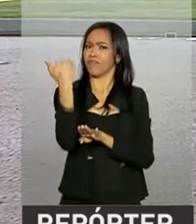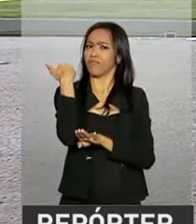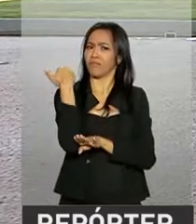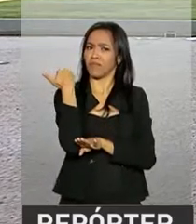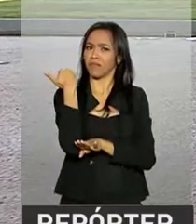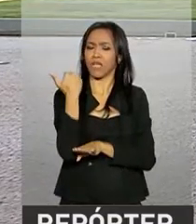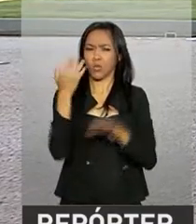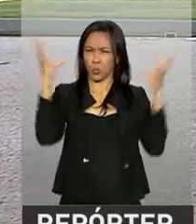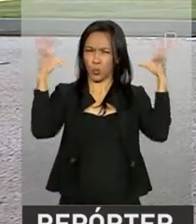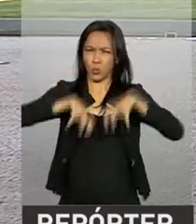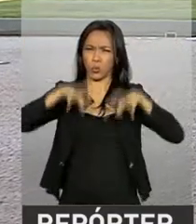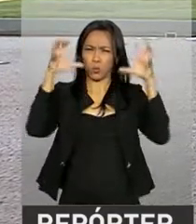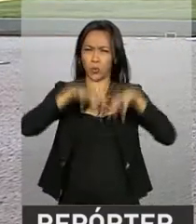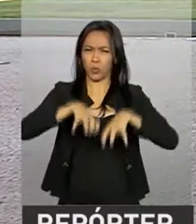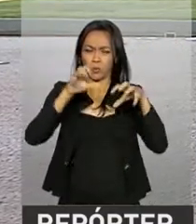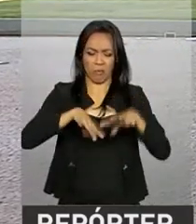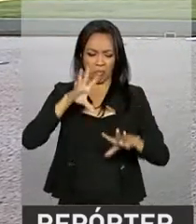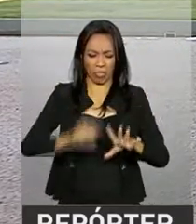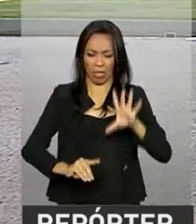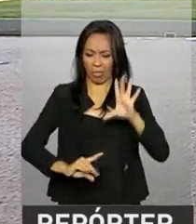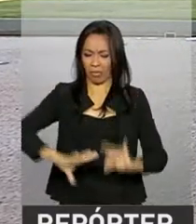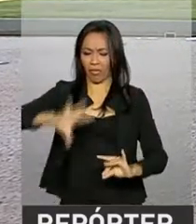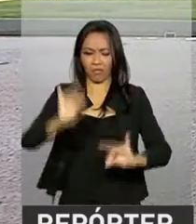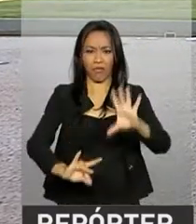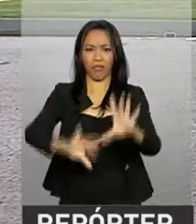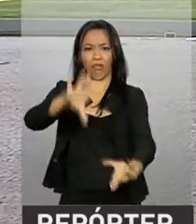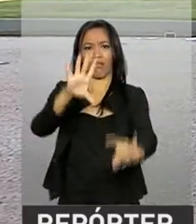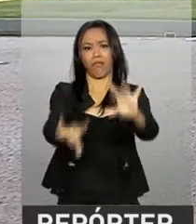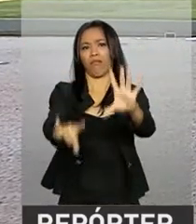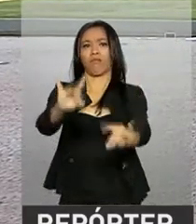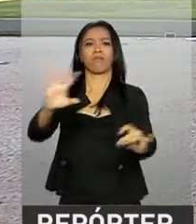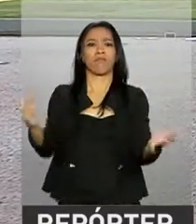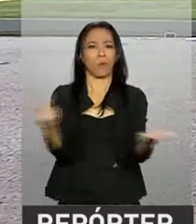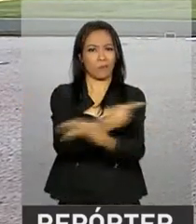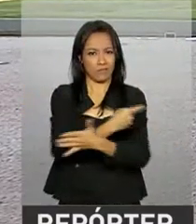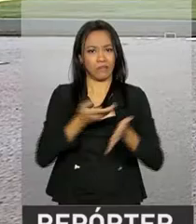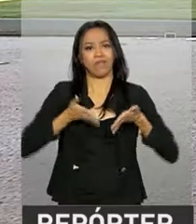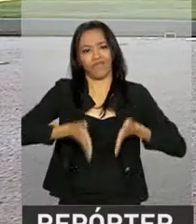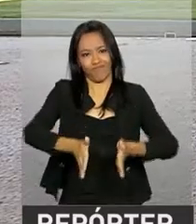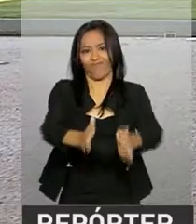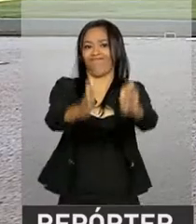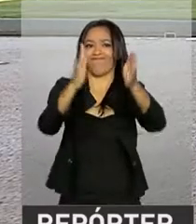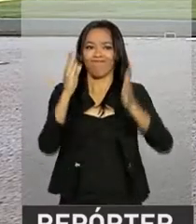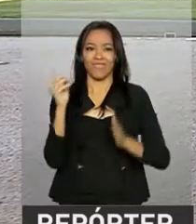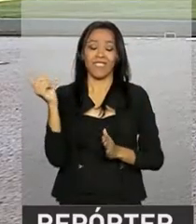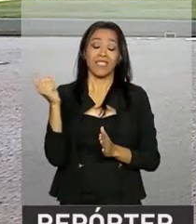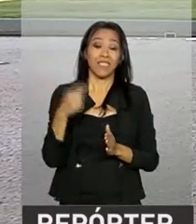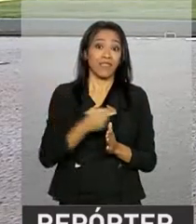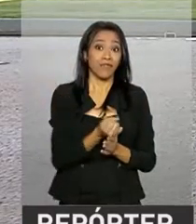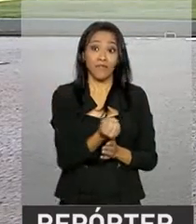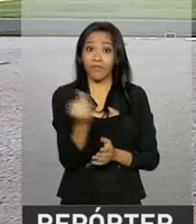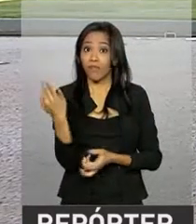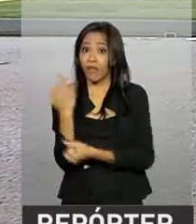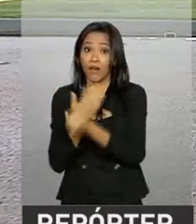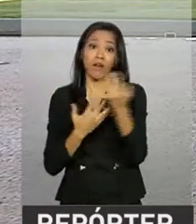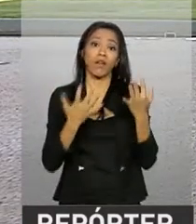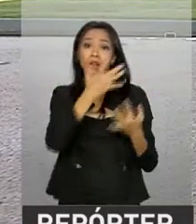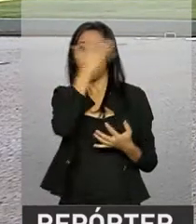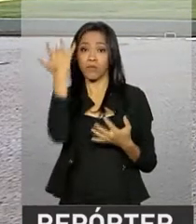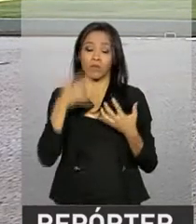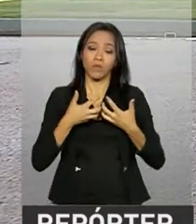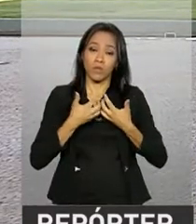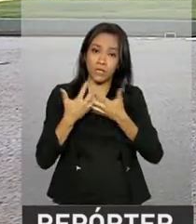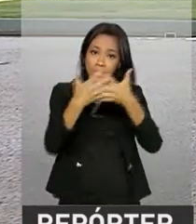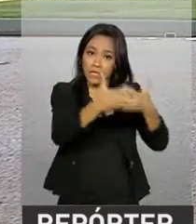na região vinham deixando grandes atoleiros em vários pontos da estrada, prejudicando centenas de caminhoneiros e